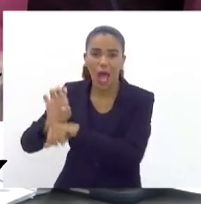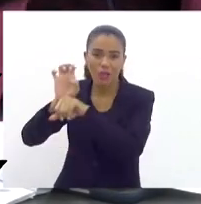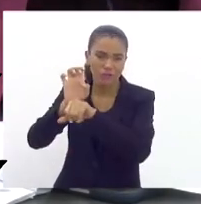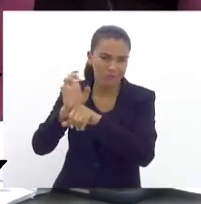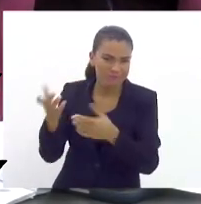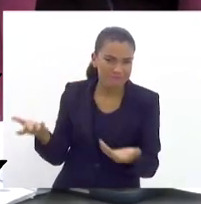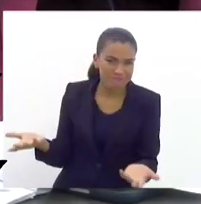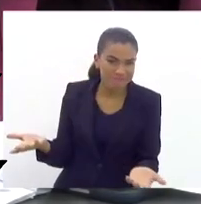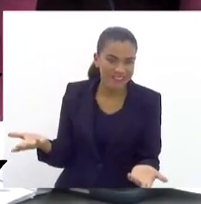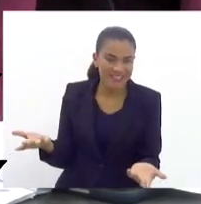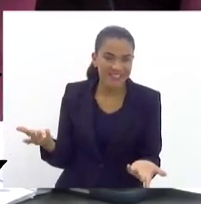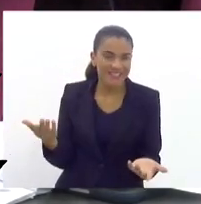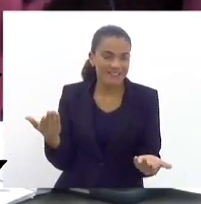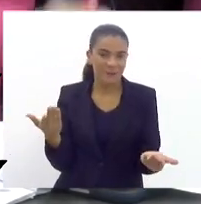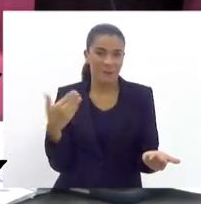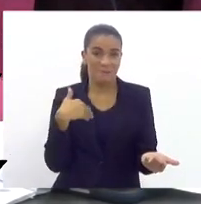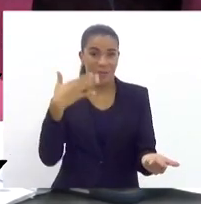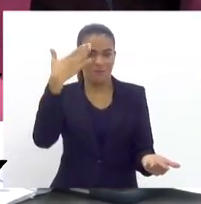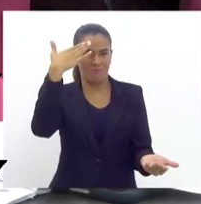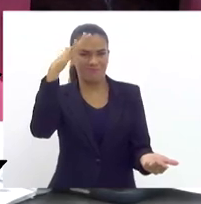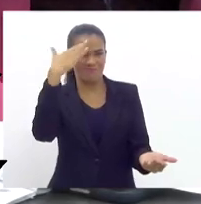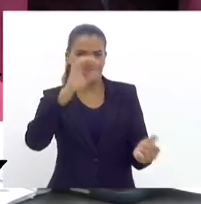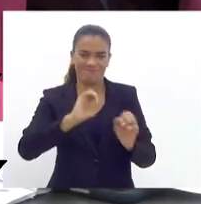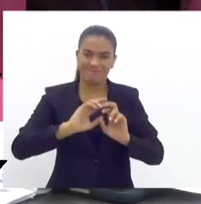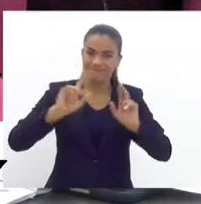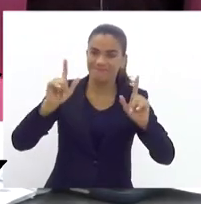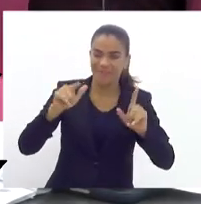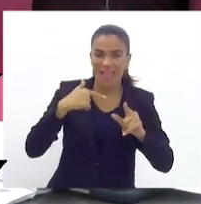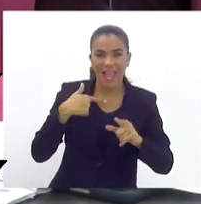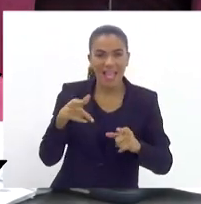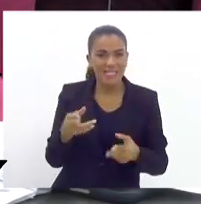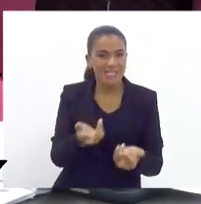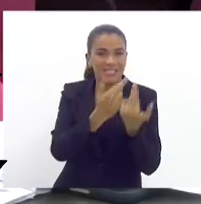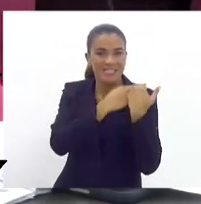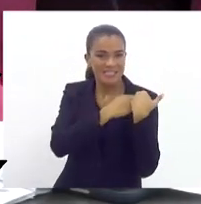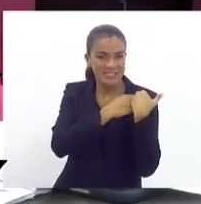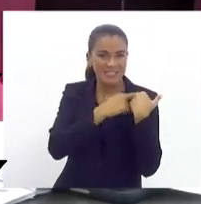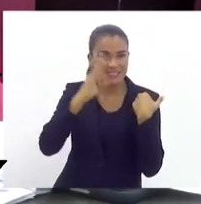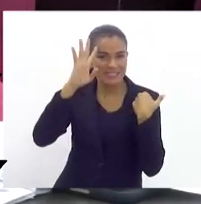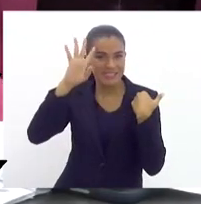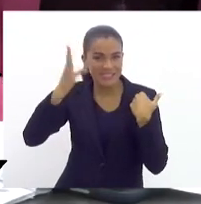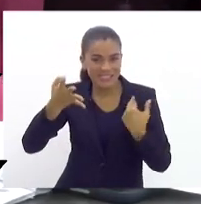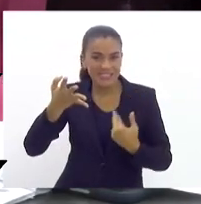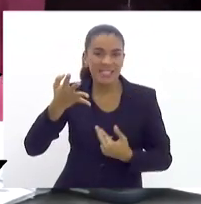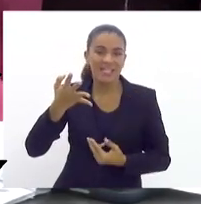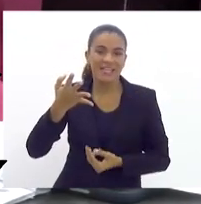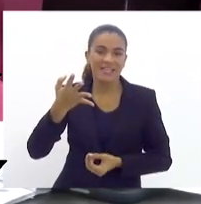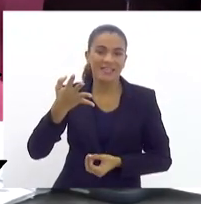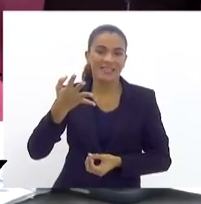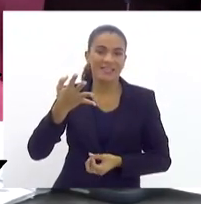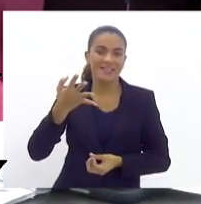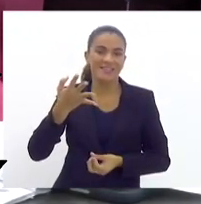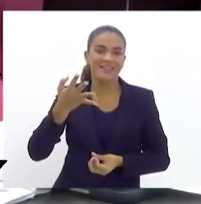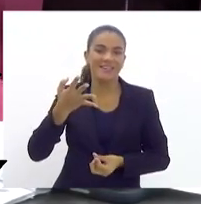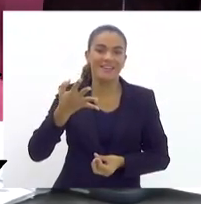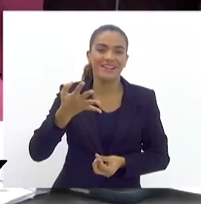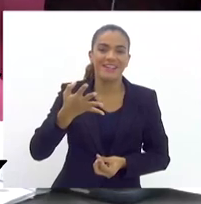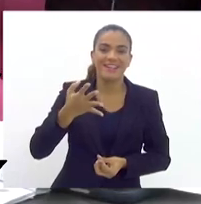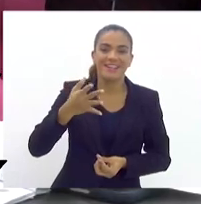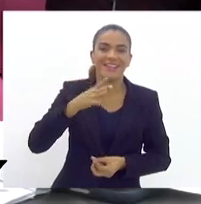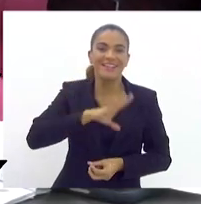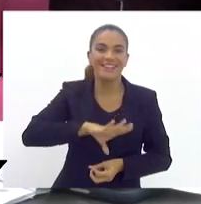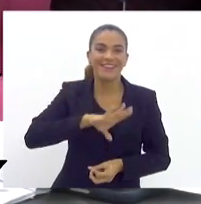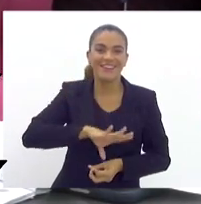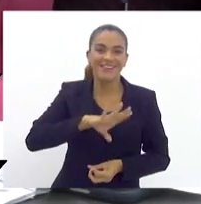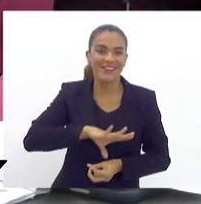federado. Então, no meu entendimento, esta competência de definir o que pode e não pode na língua